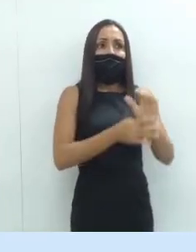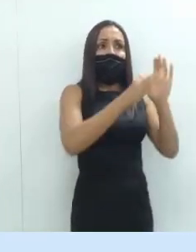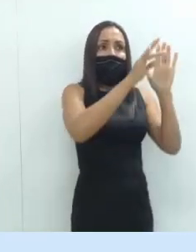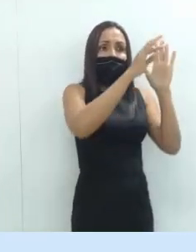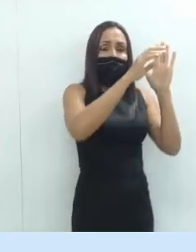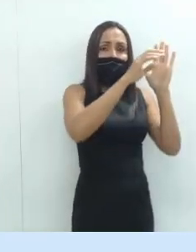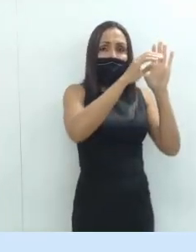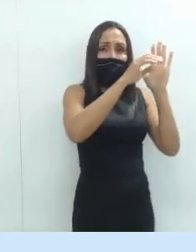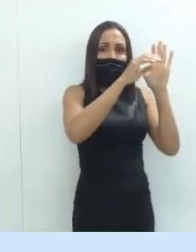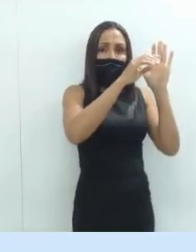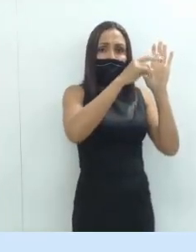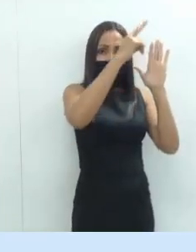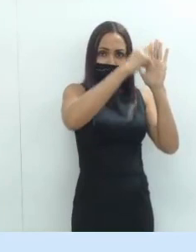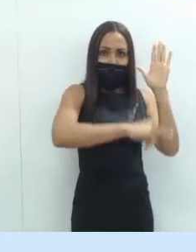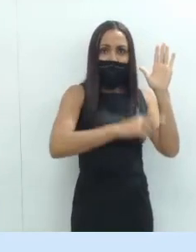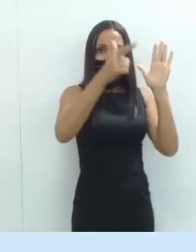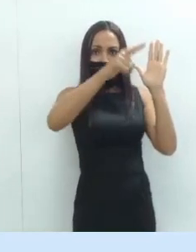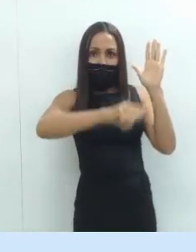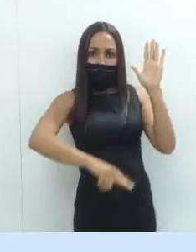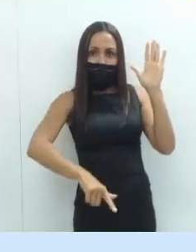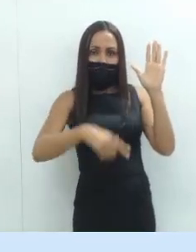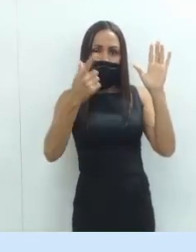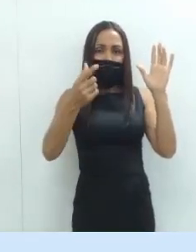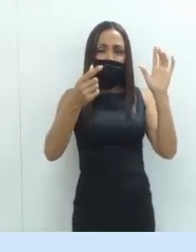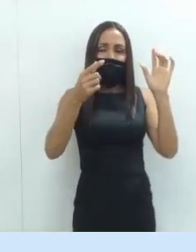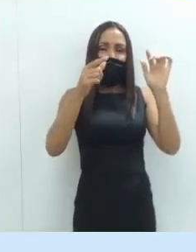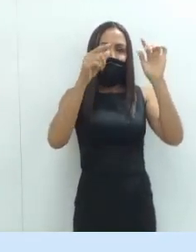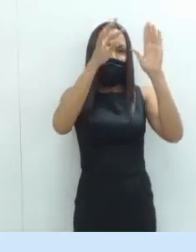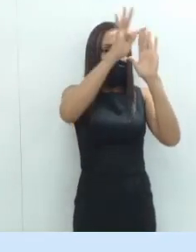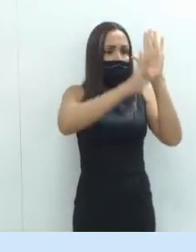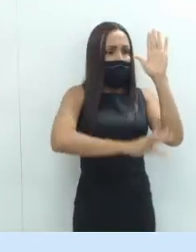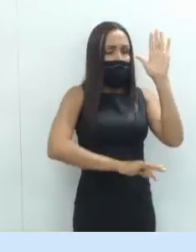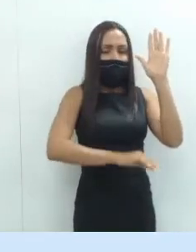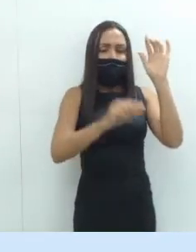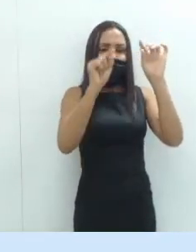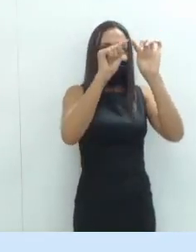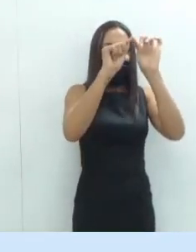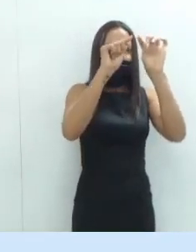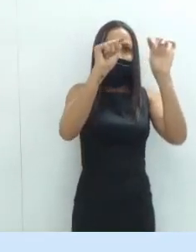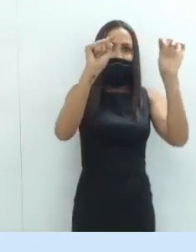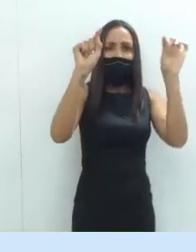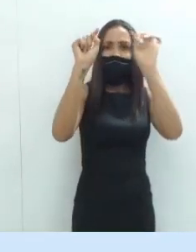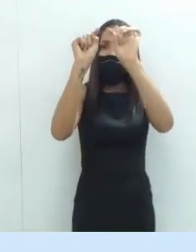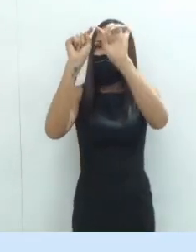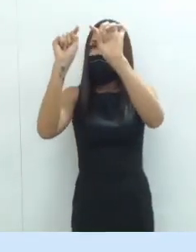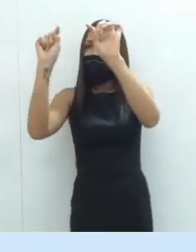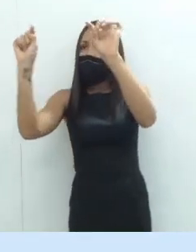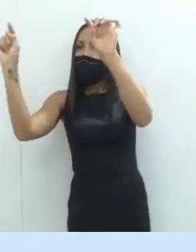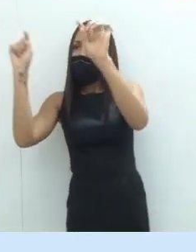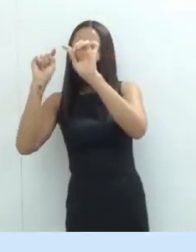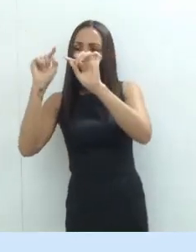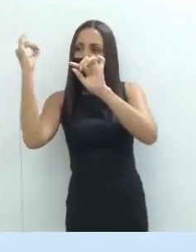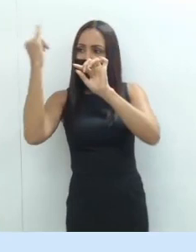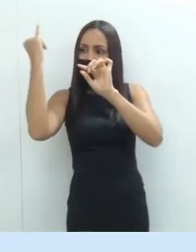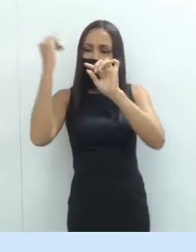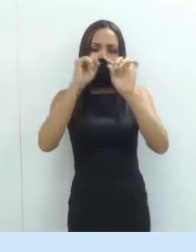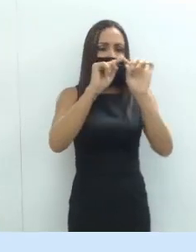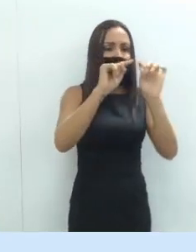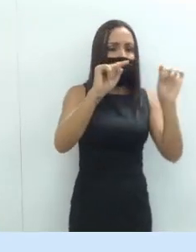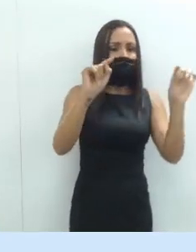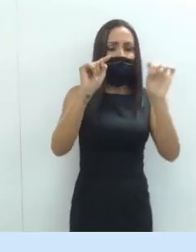novamente o texto, sublinhando as partes mais importantes ou anotando à parte os pontos que devem